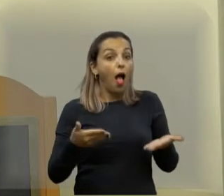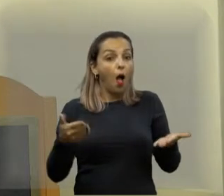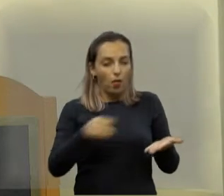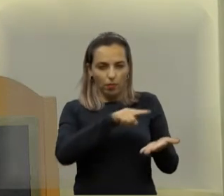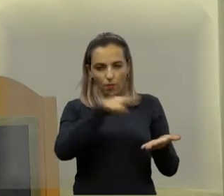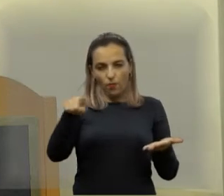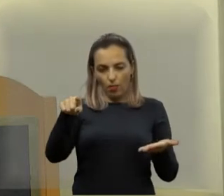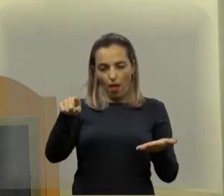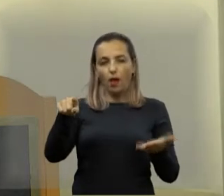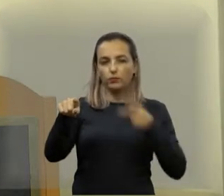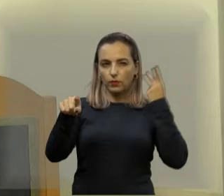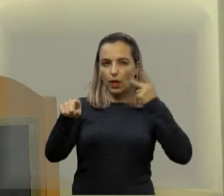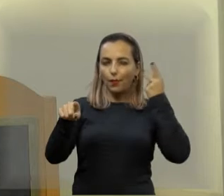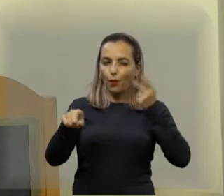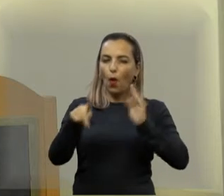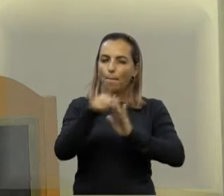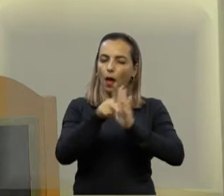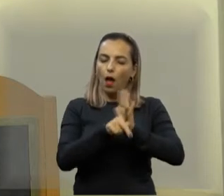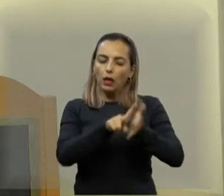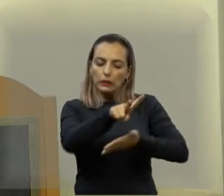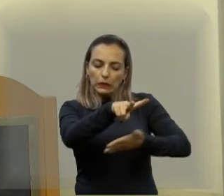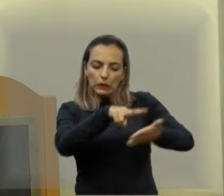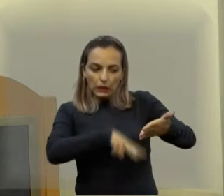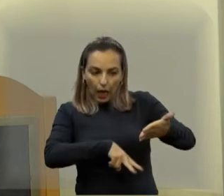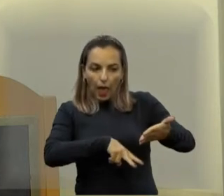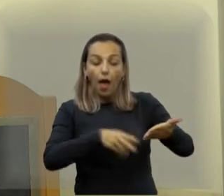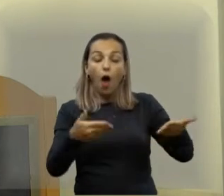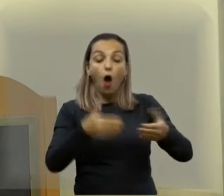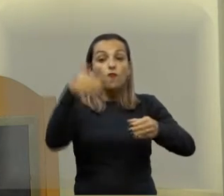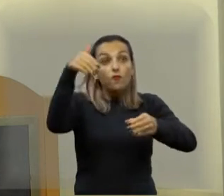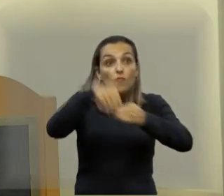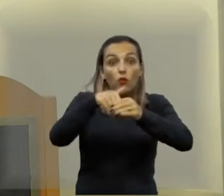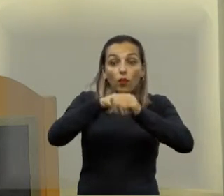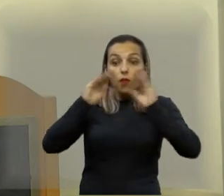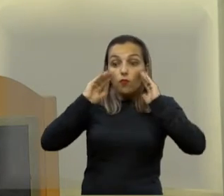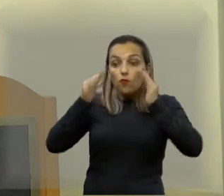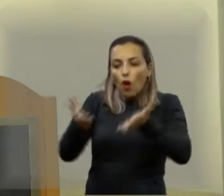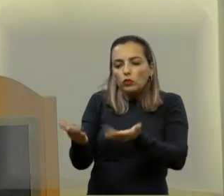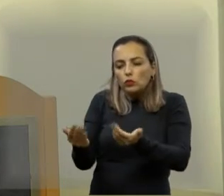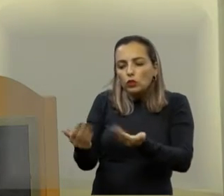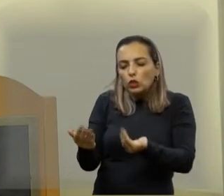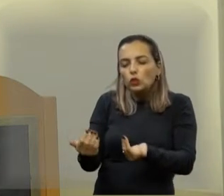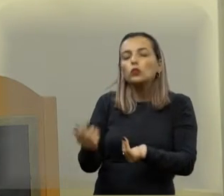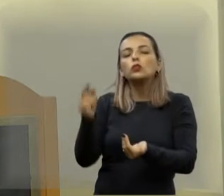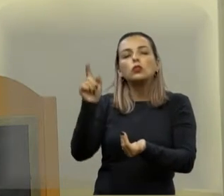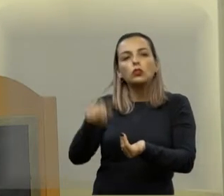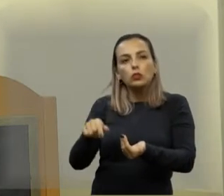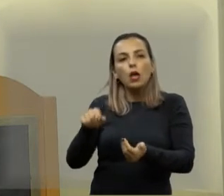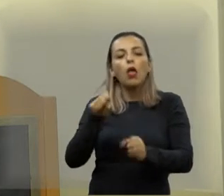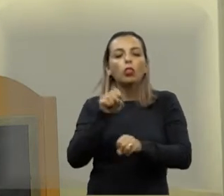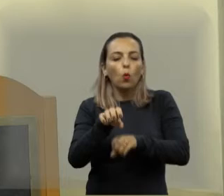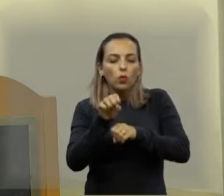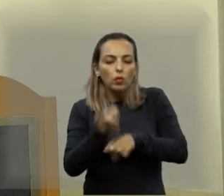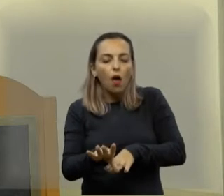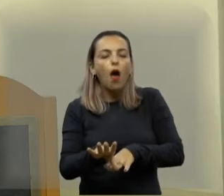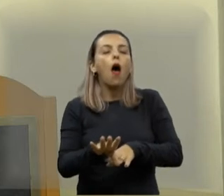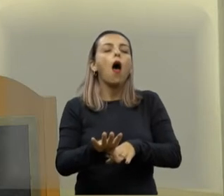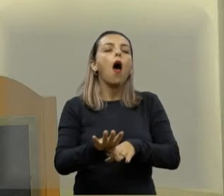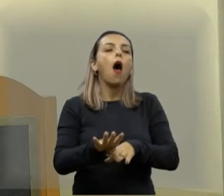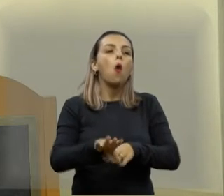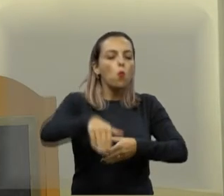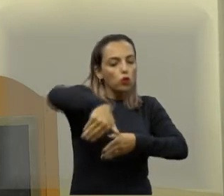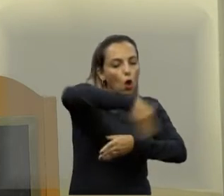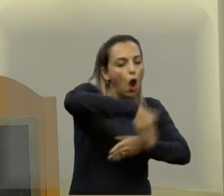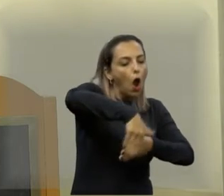vocês como eu acredito que você já leram votar né pensando na juventude pensando tirando a juventude pensar na educação pensar